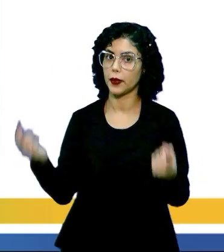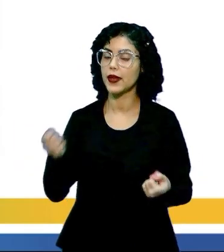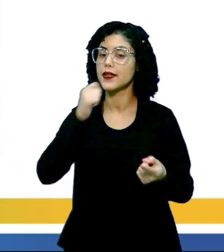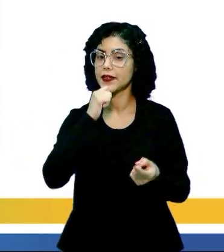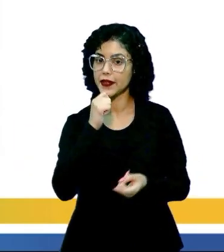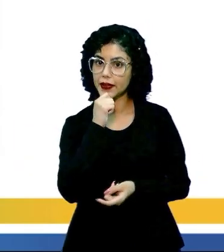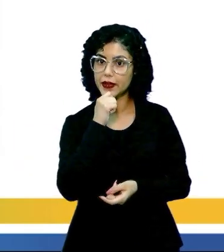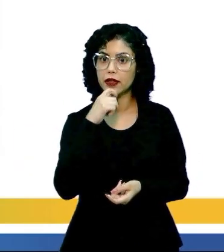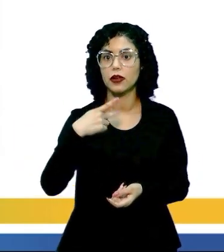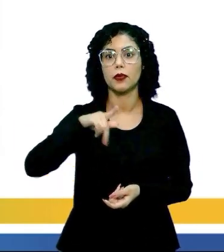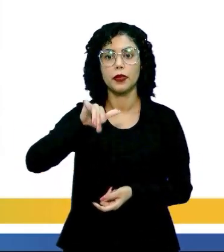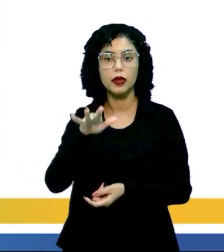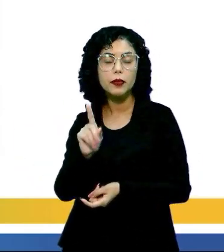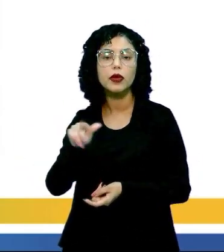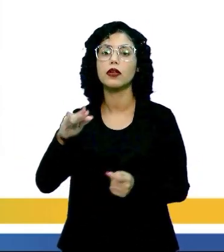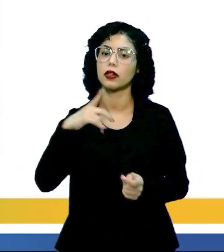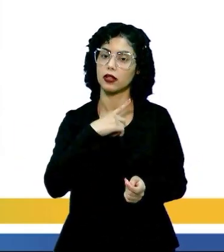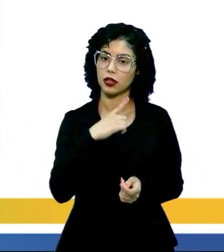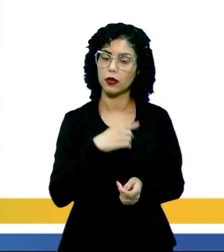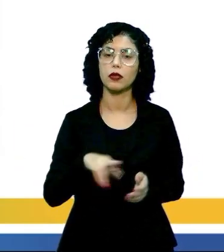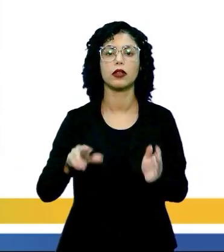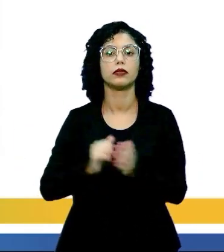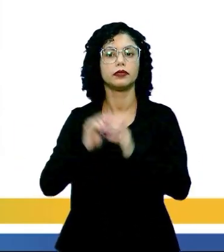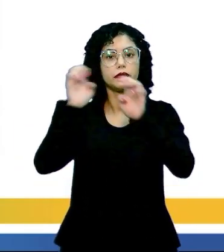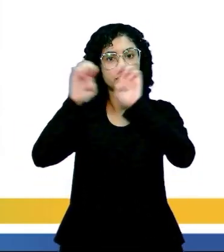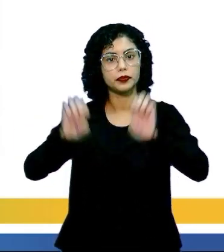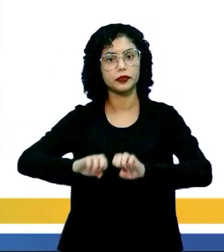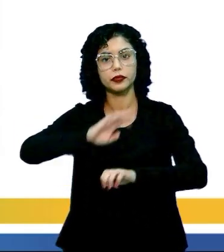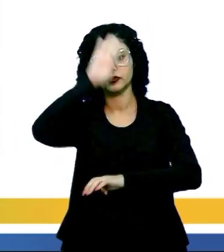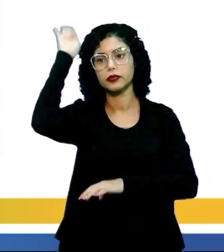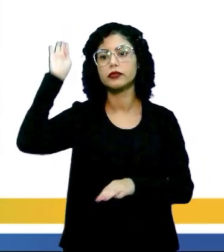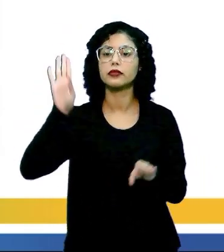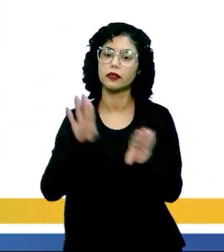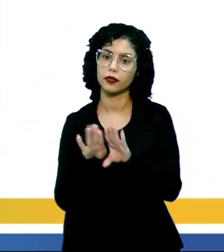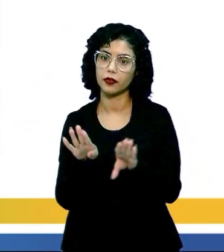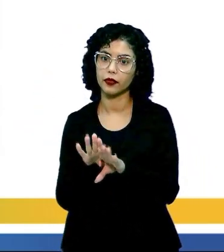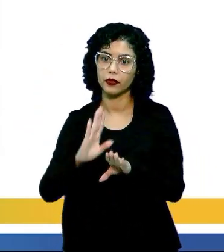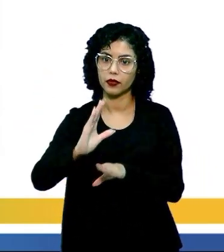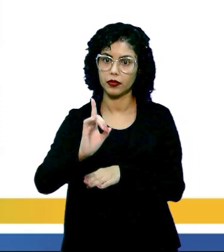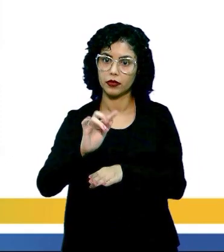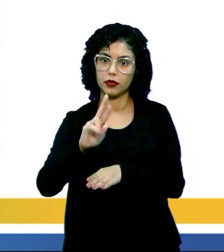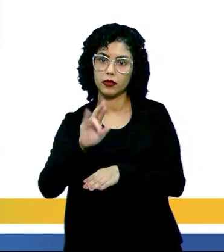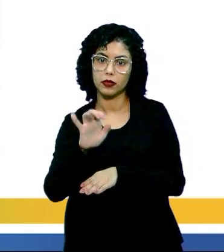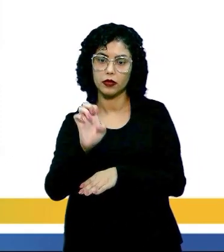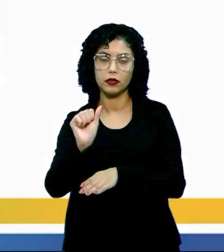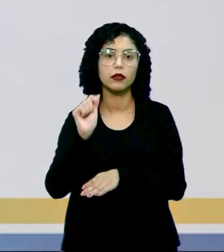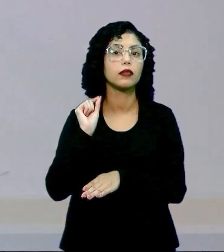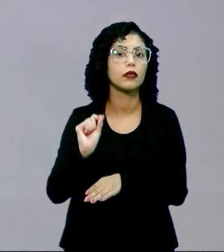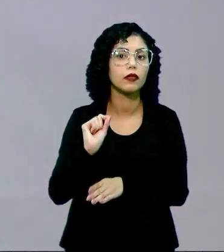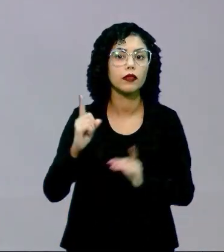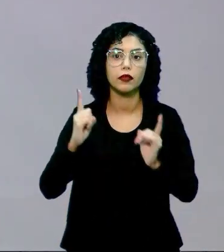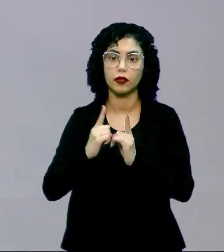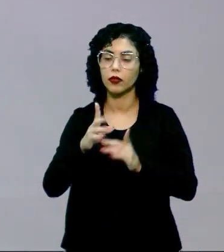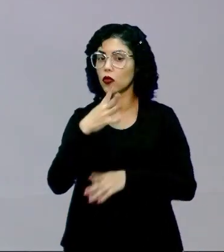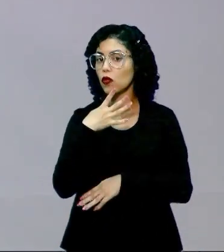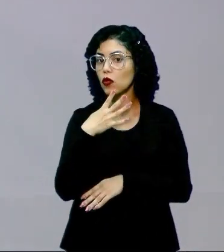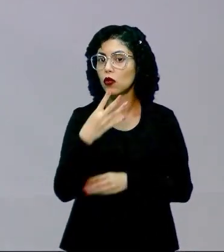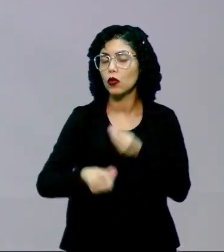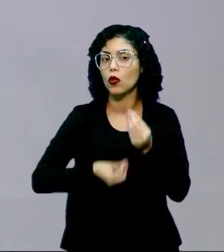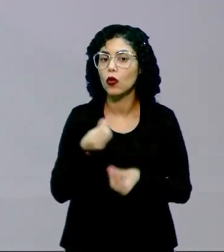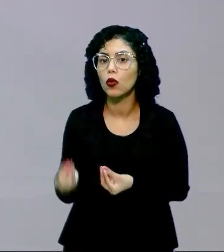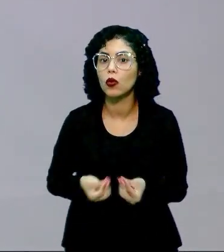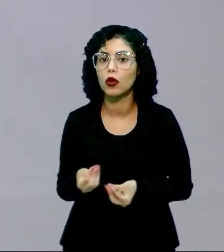além dos plebeus que nós temos aqui na estrutura romana, nós também temos os clientes. Os clientes, queridos, são conhecidos como